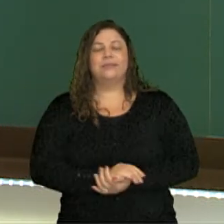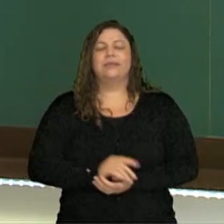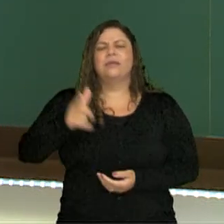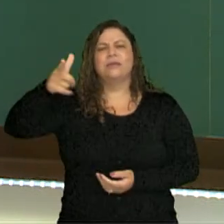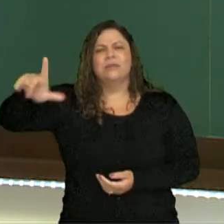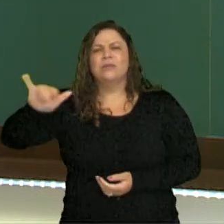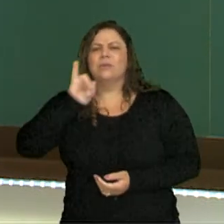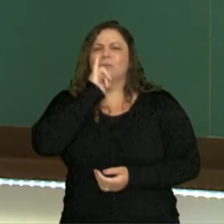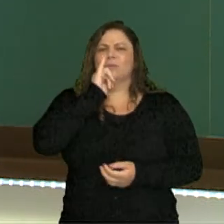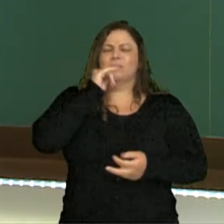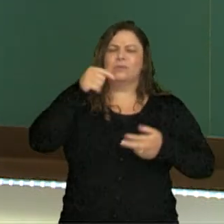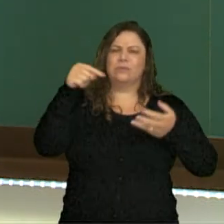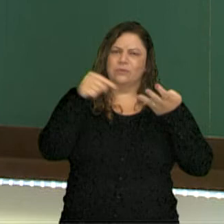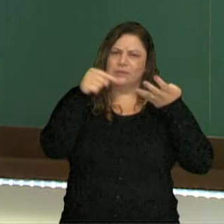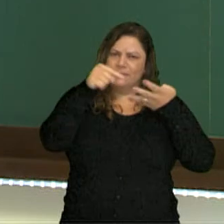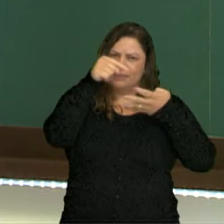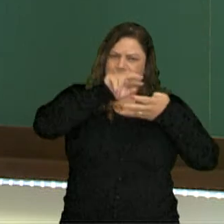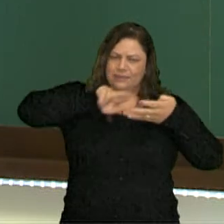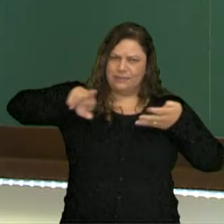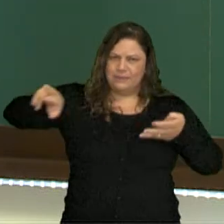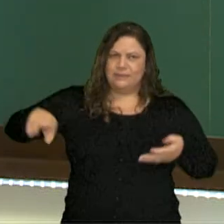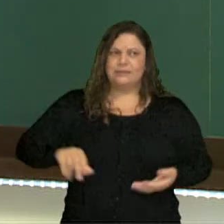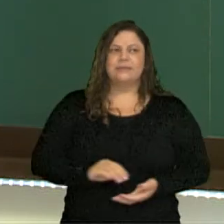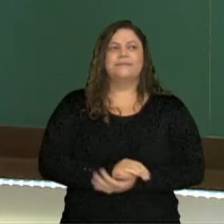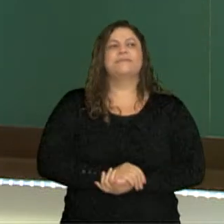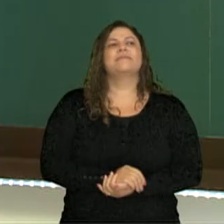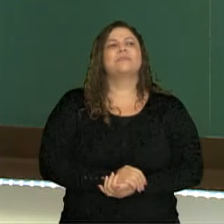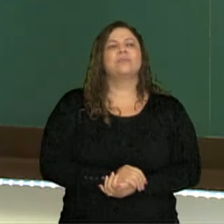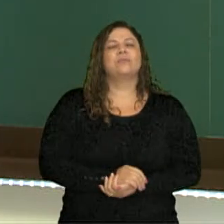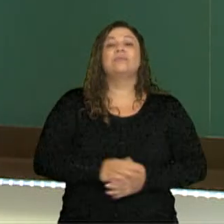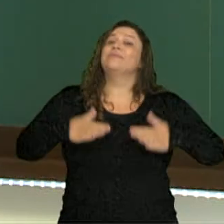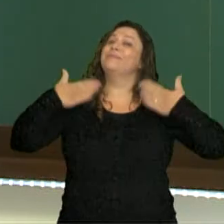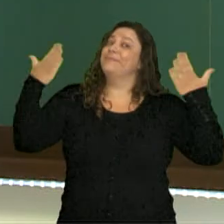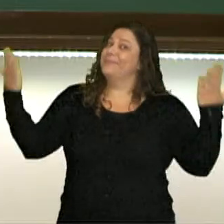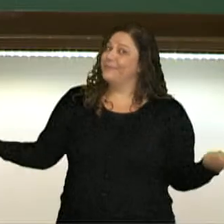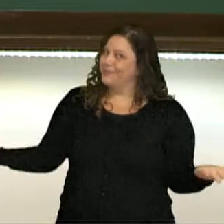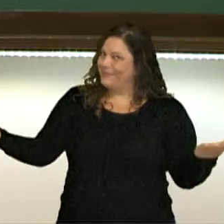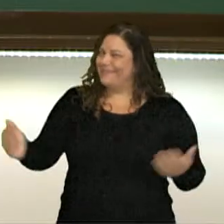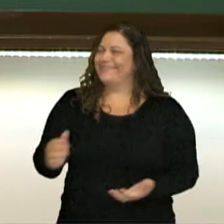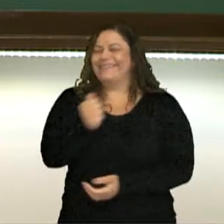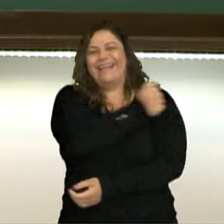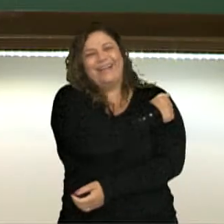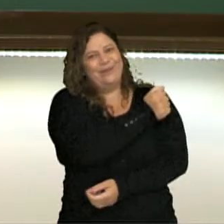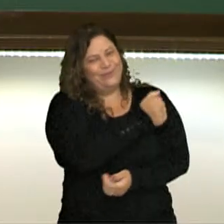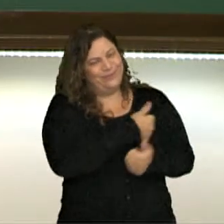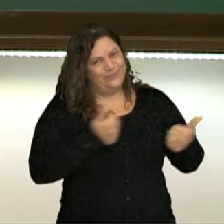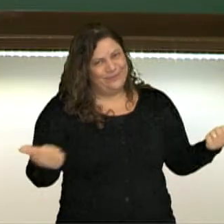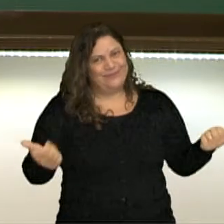imperativo negativo irregular. Muy bien, chicos.